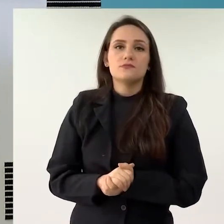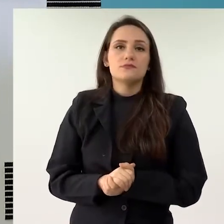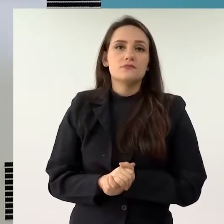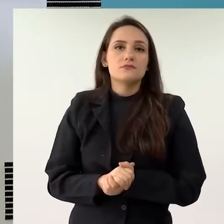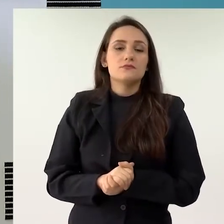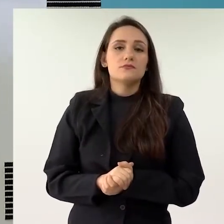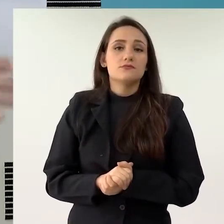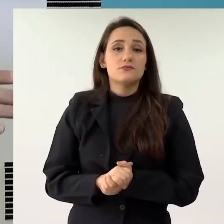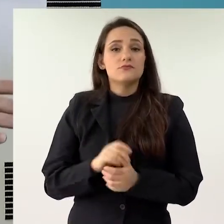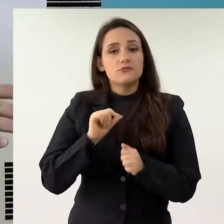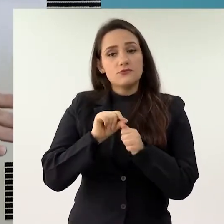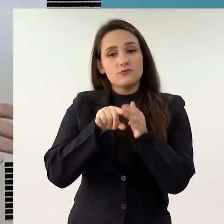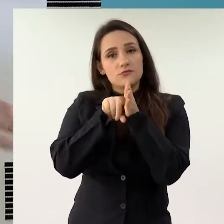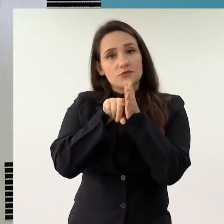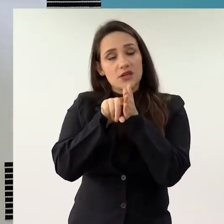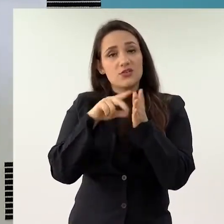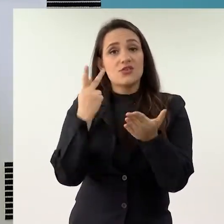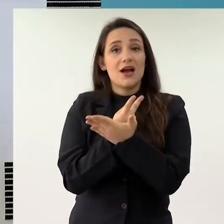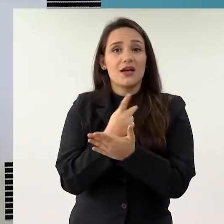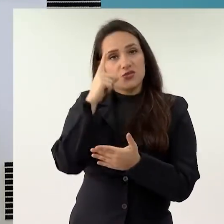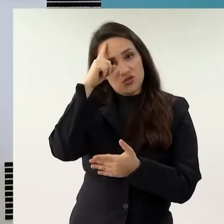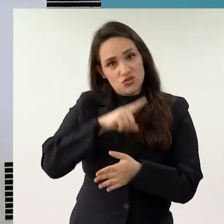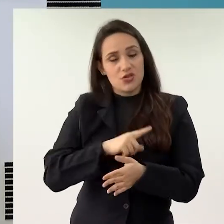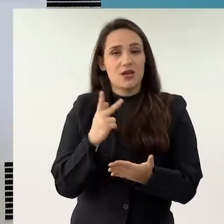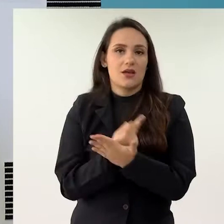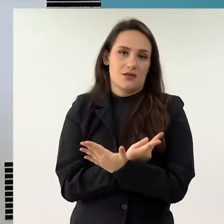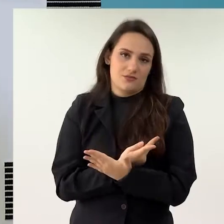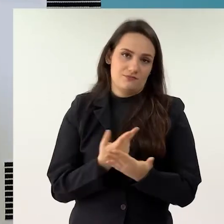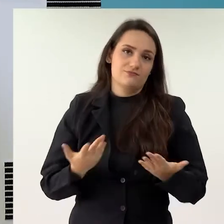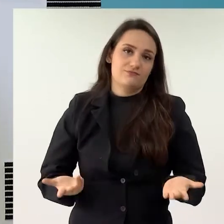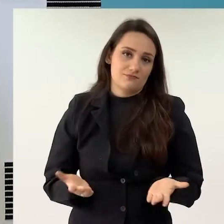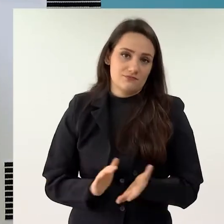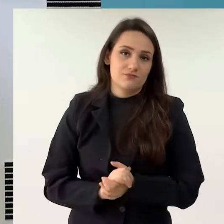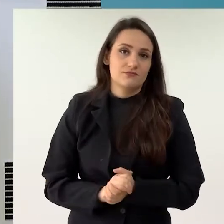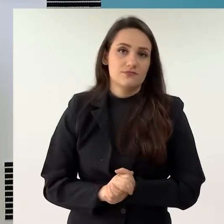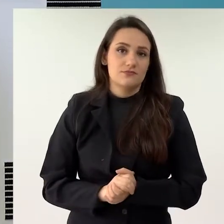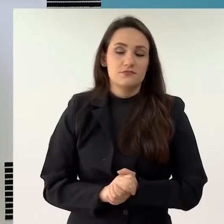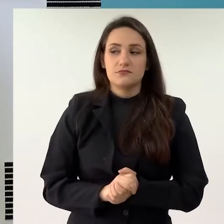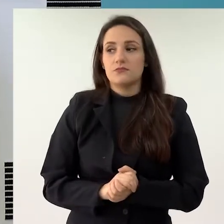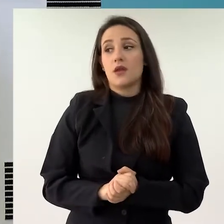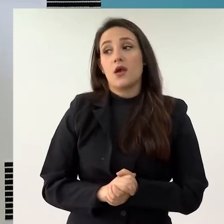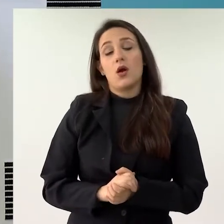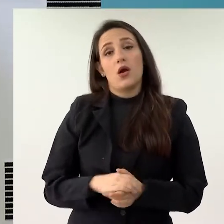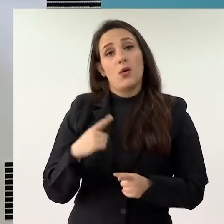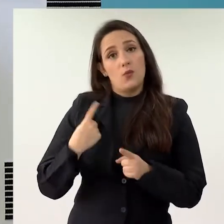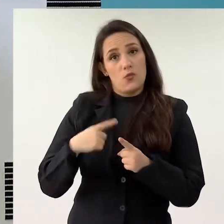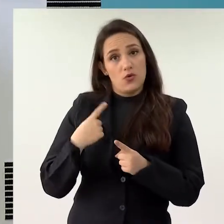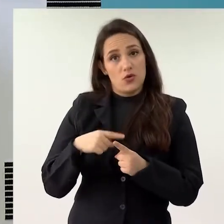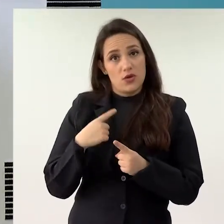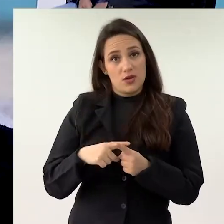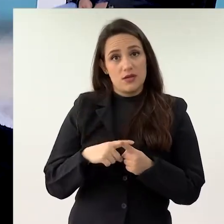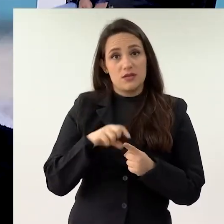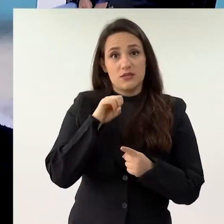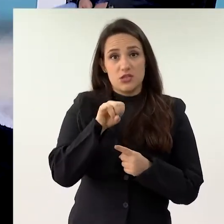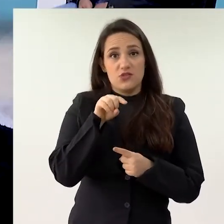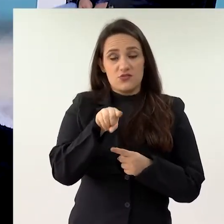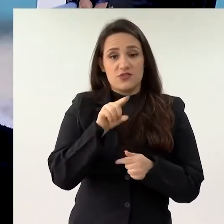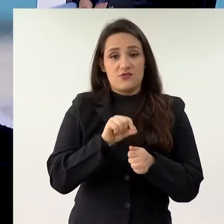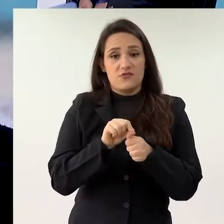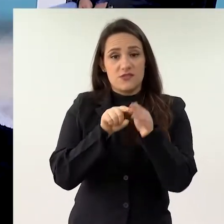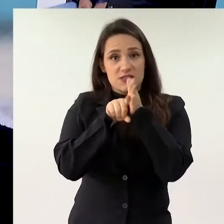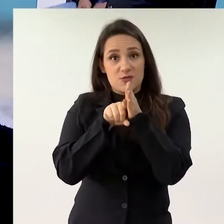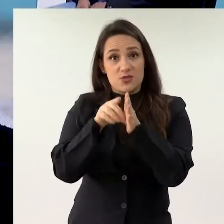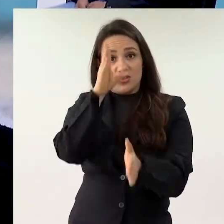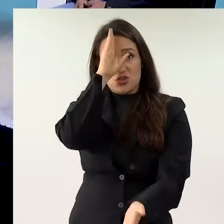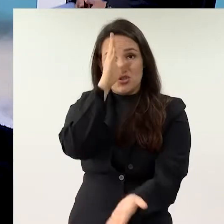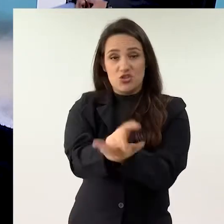muitos pacientes fizeram o teste errado na data errada. Né? Porque se você for fazer o exame logo imediato após